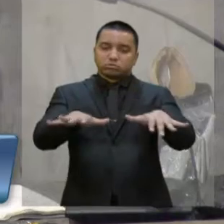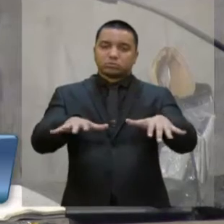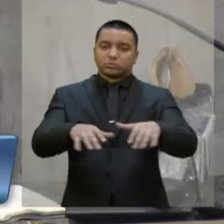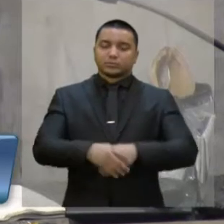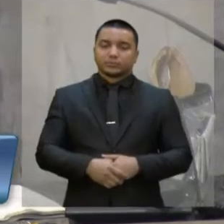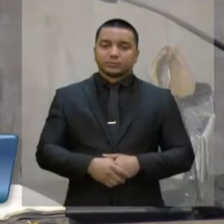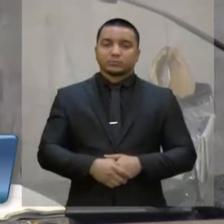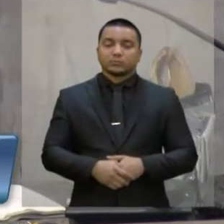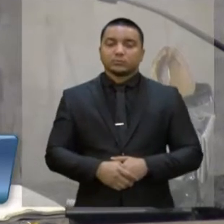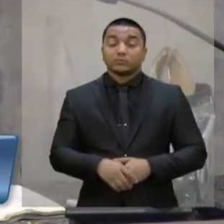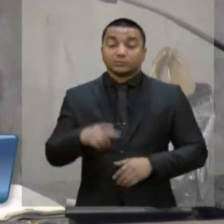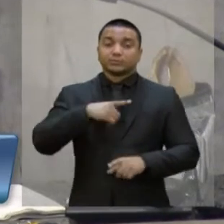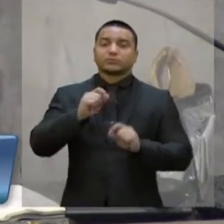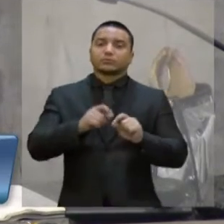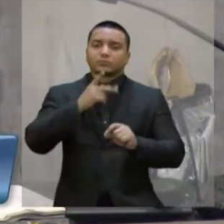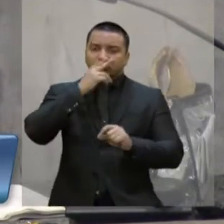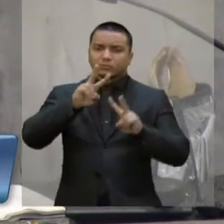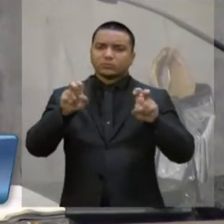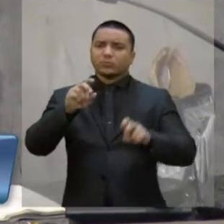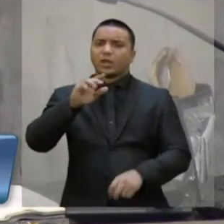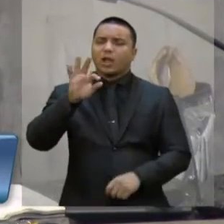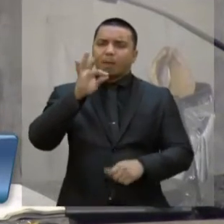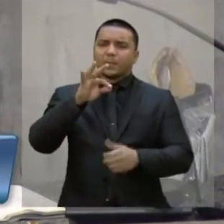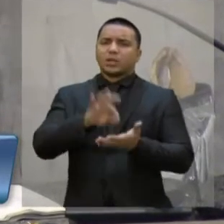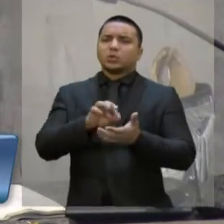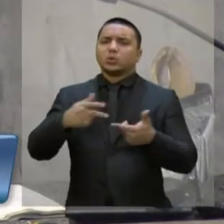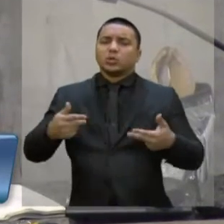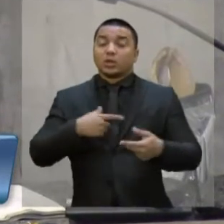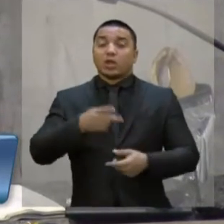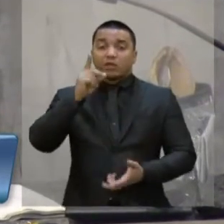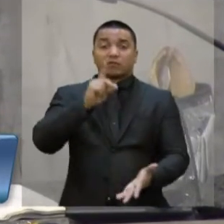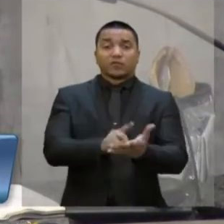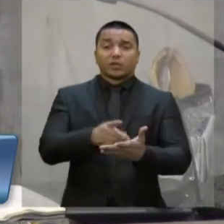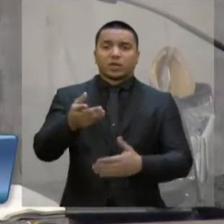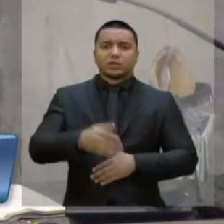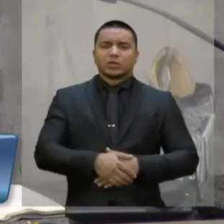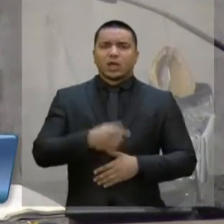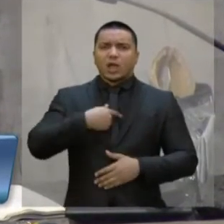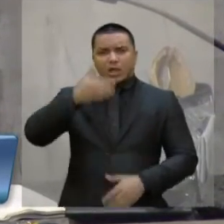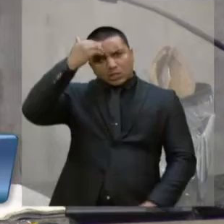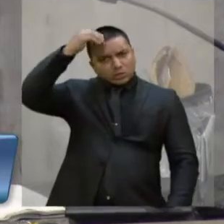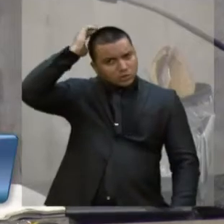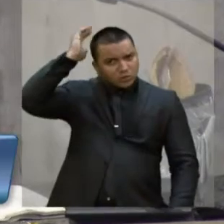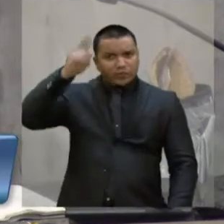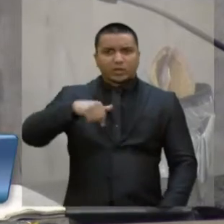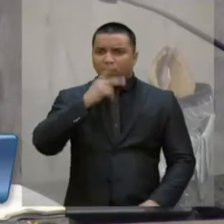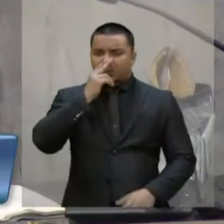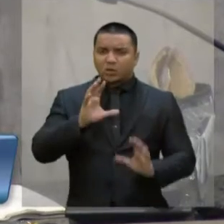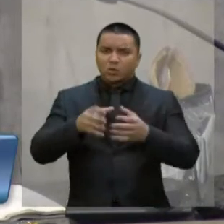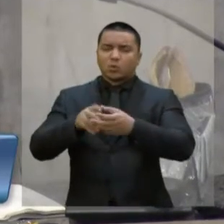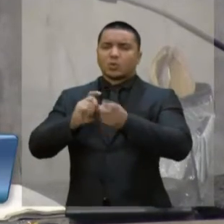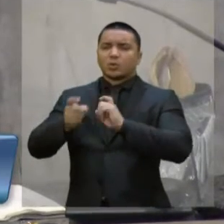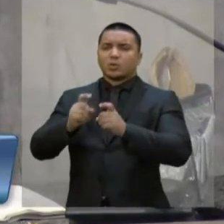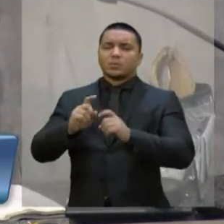apicultores, Vossa Excelência fala a verdade. E eu fico tranquila, deputado Renato Rosendo. Alguém diz assim, deputada Silvana passou pela Comissão de